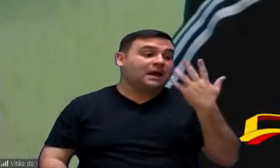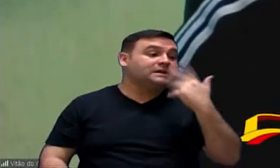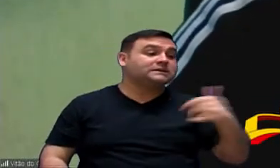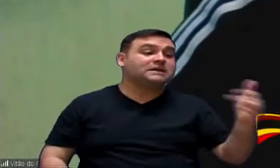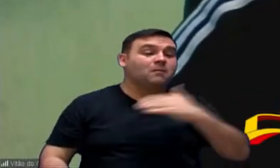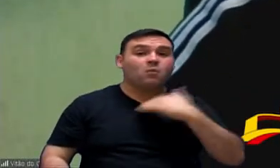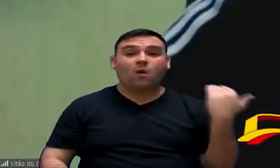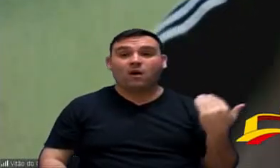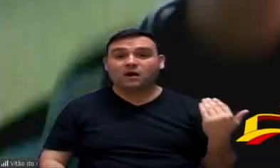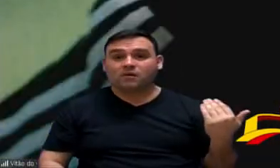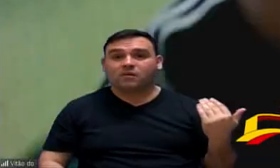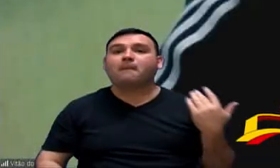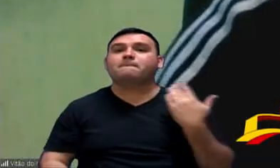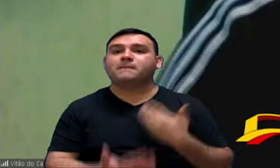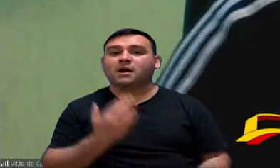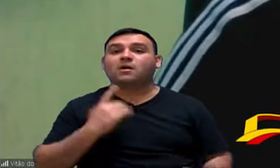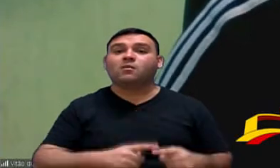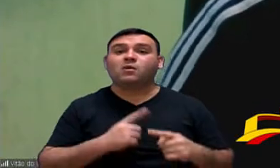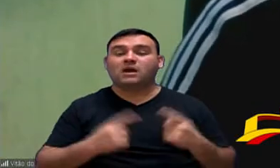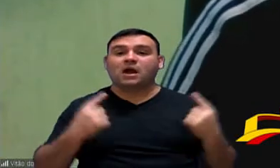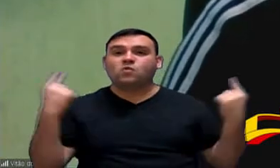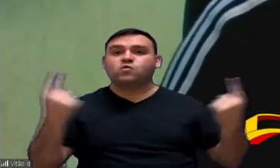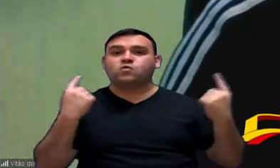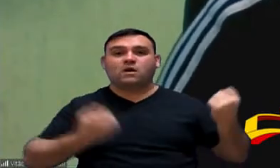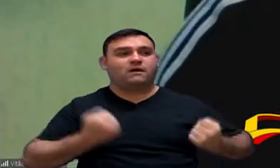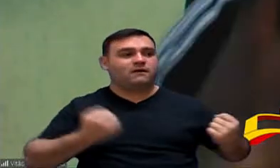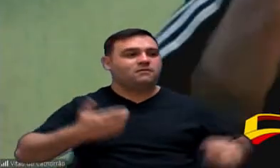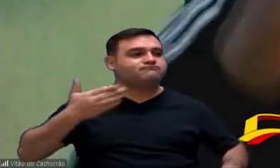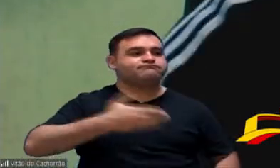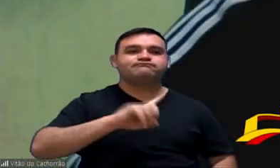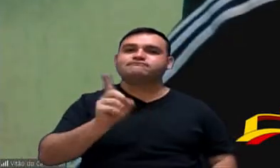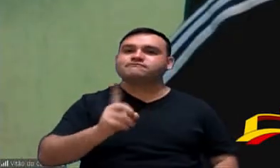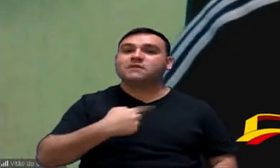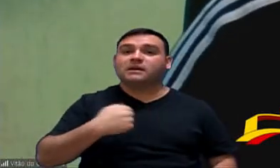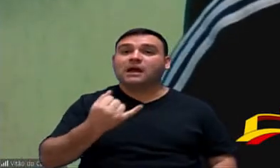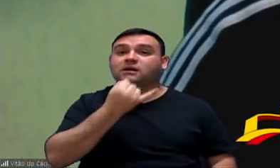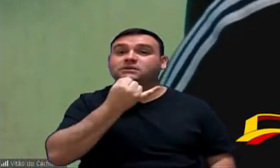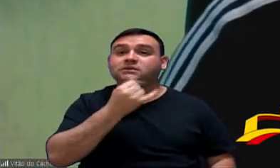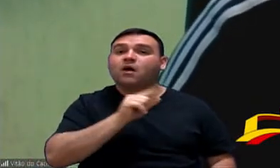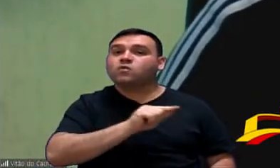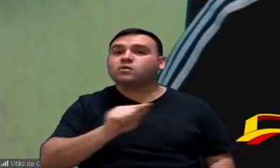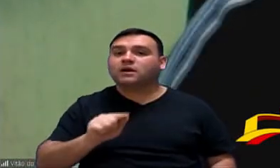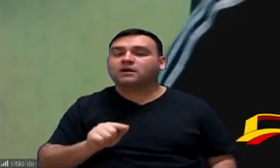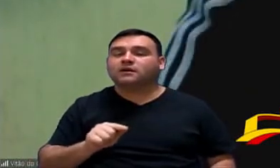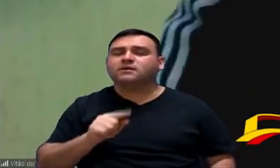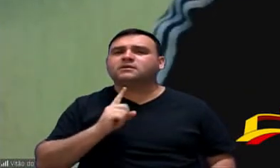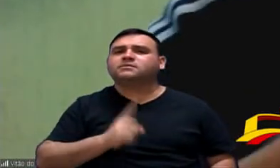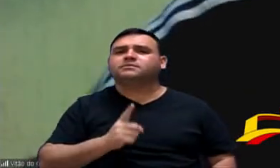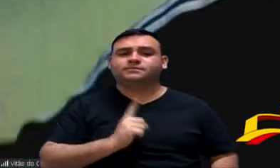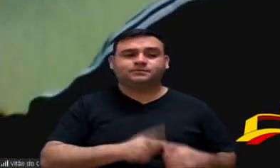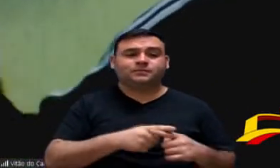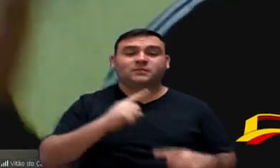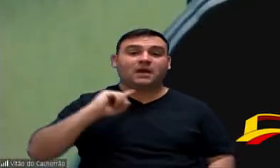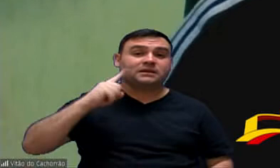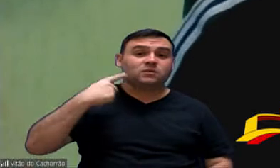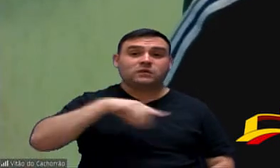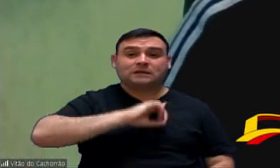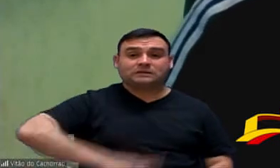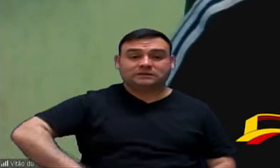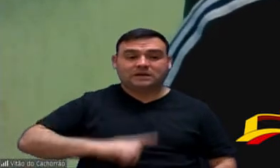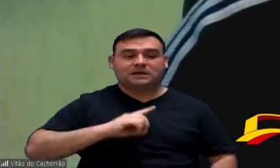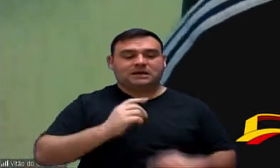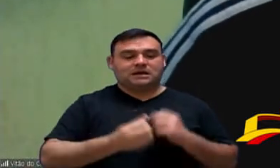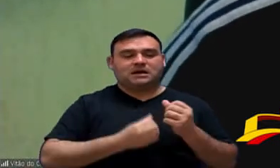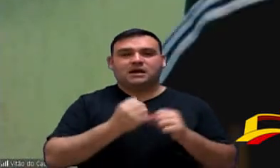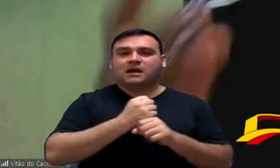criança, Silvano. Porque a ambulância não foi até lá. E a minha tristeza é que esses deputados de